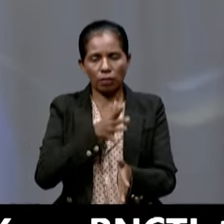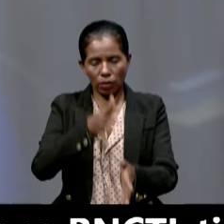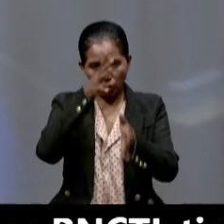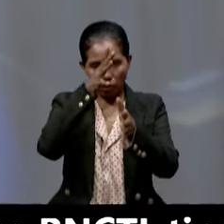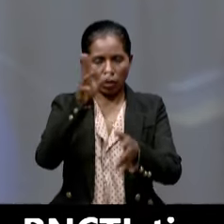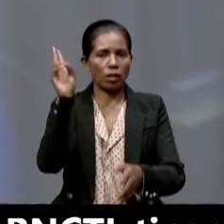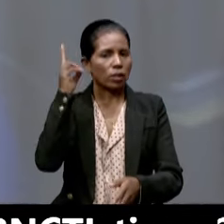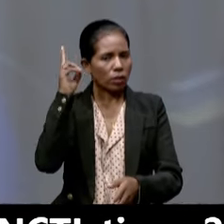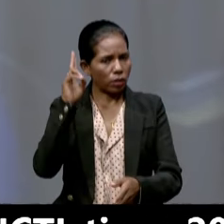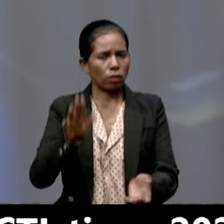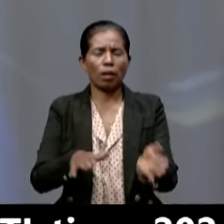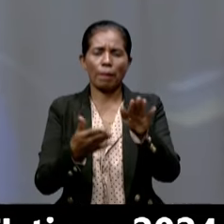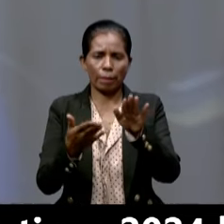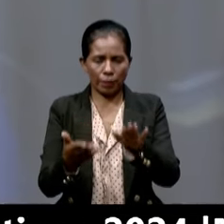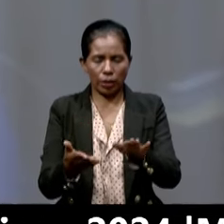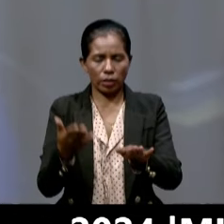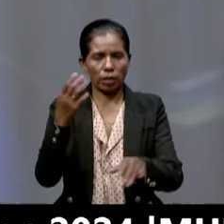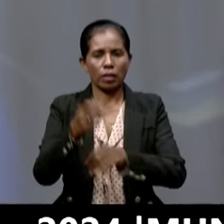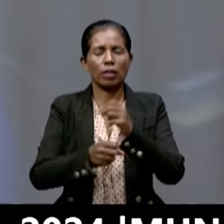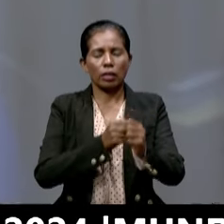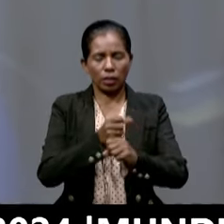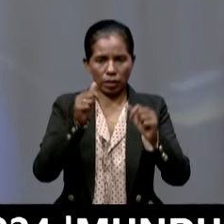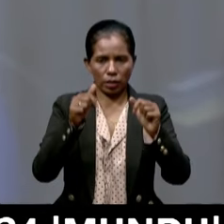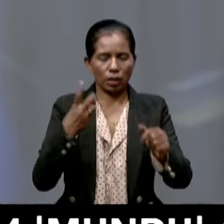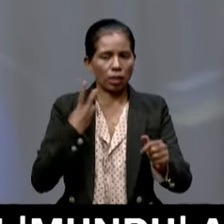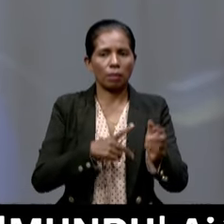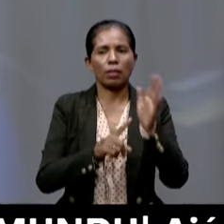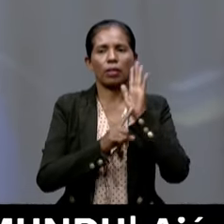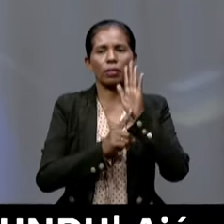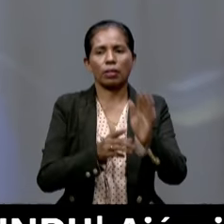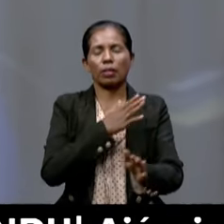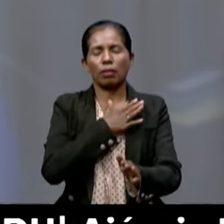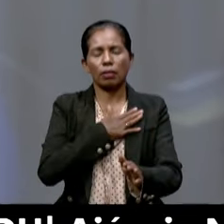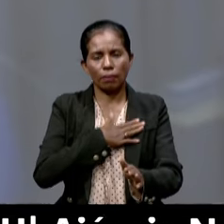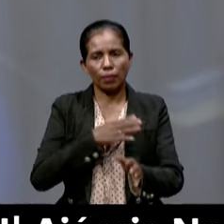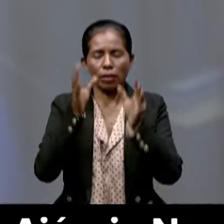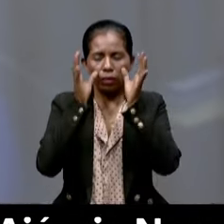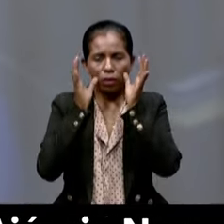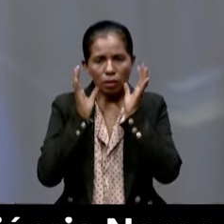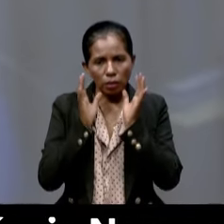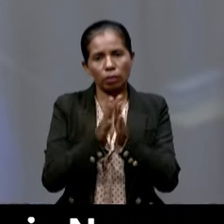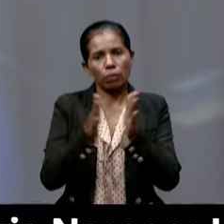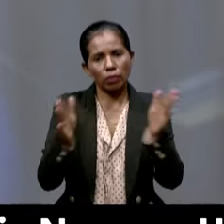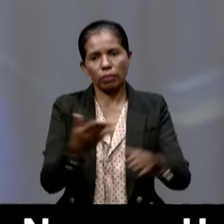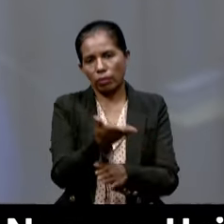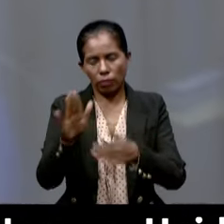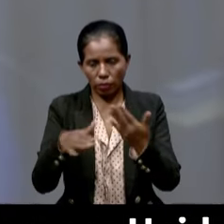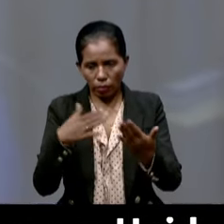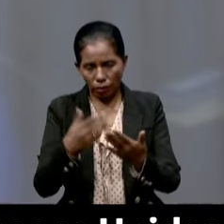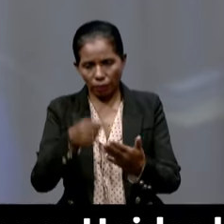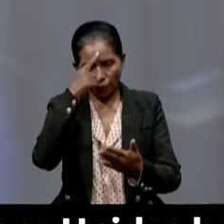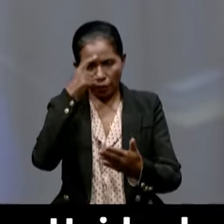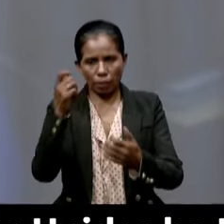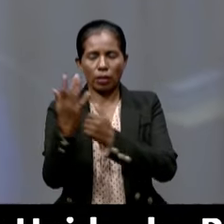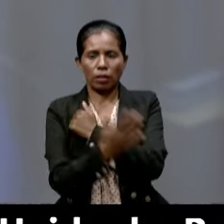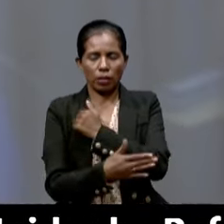ka, nebe mate, e período e dane. A minha toa ne sentido tristeza bot, baito bot sira. Tamba nação e